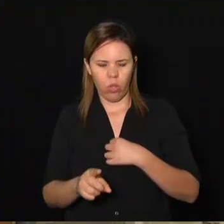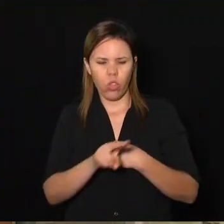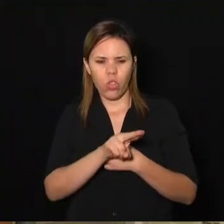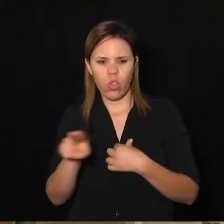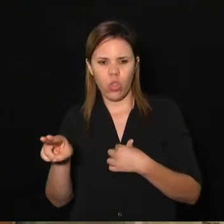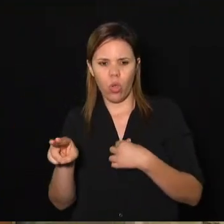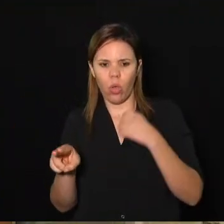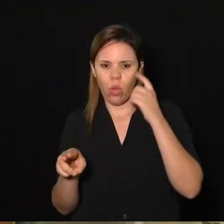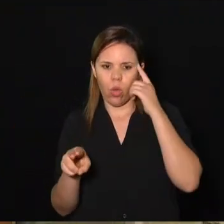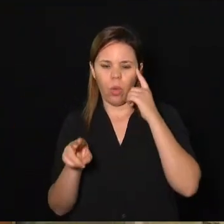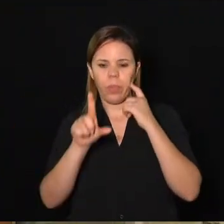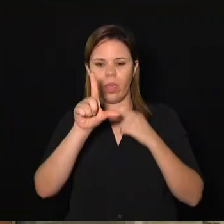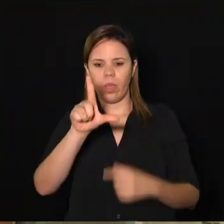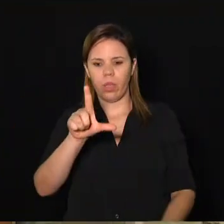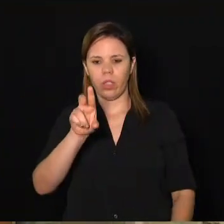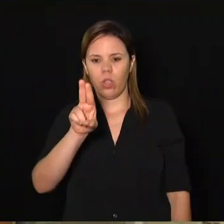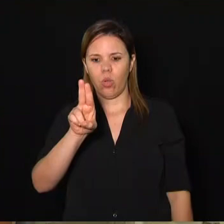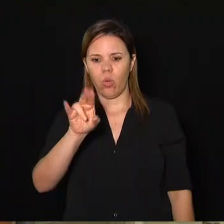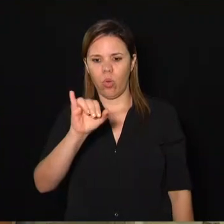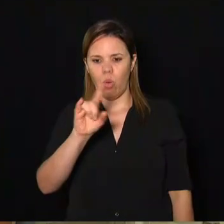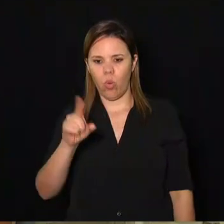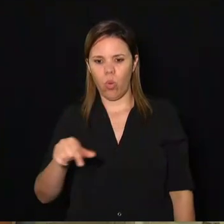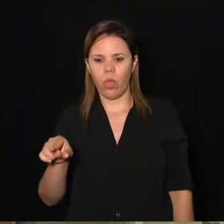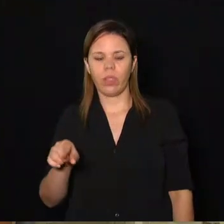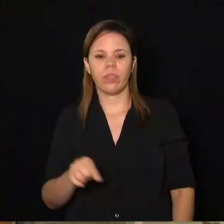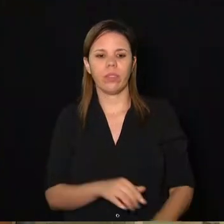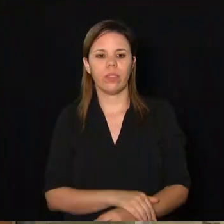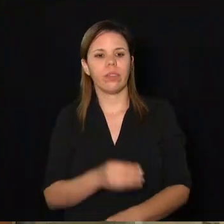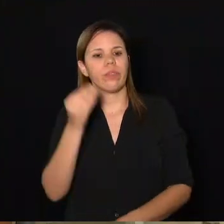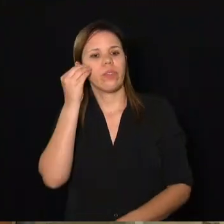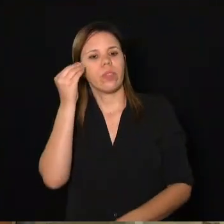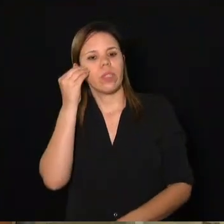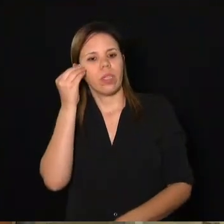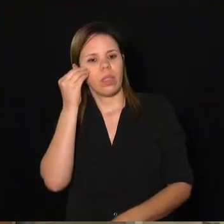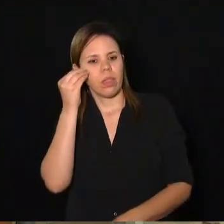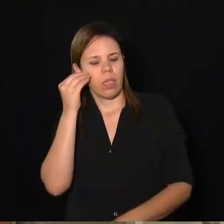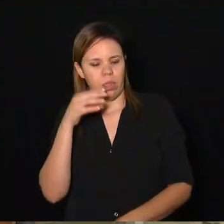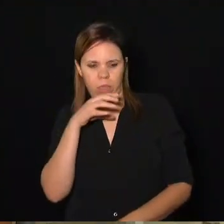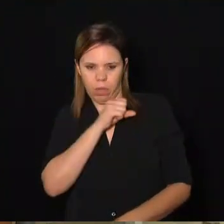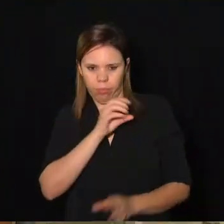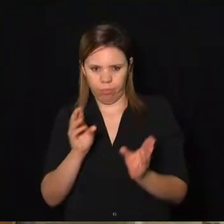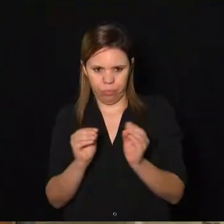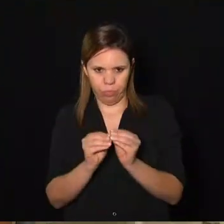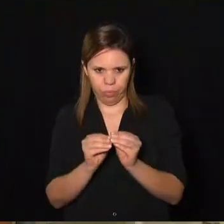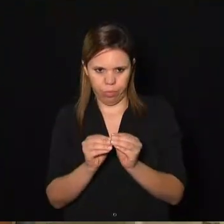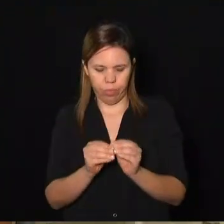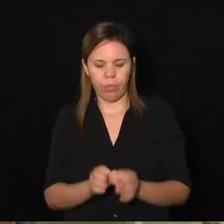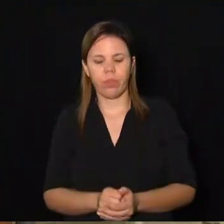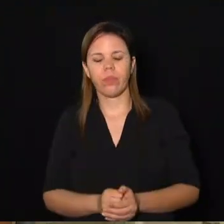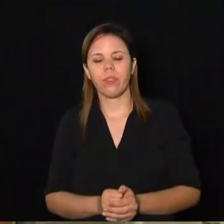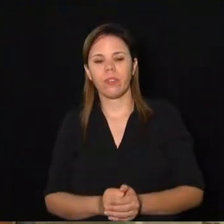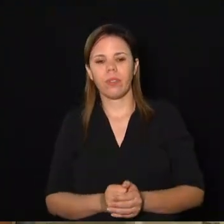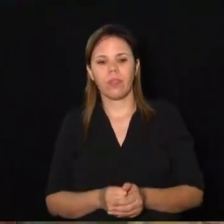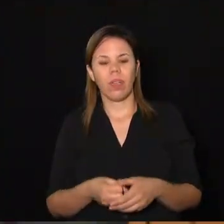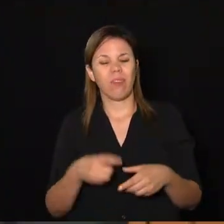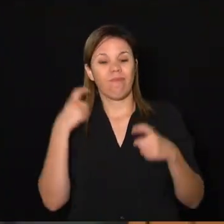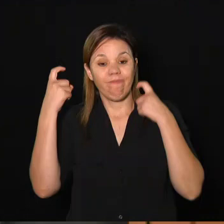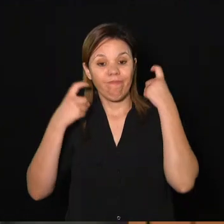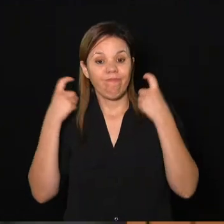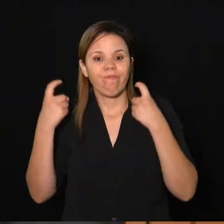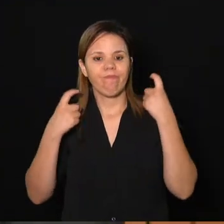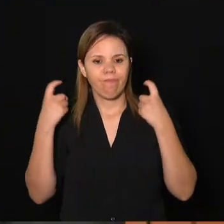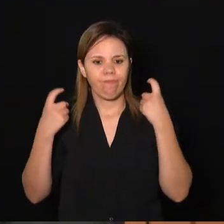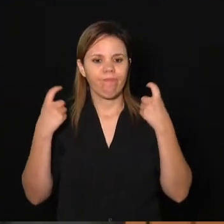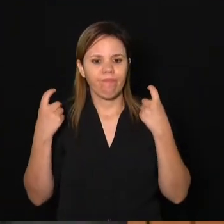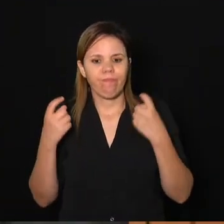seu nome? Luiz Luiz Luiz tentarei ser breve também a gente fica um pouco preocupado